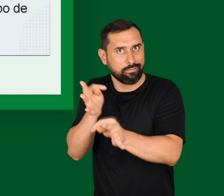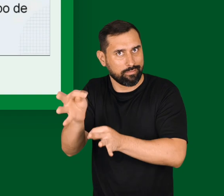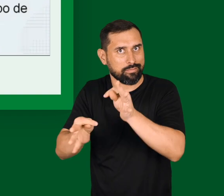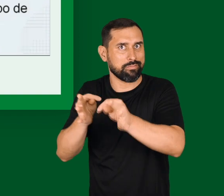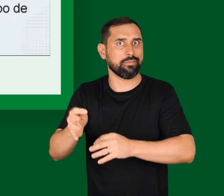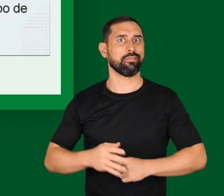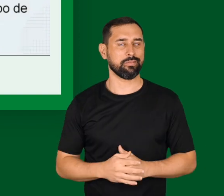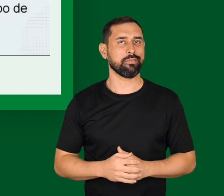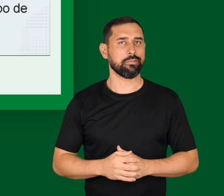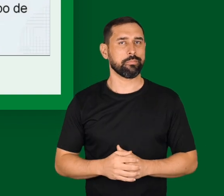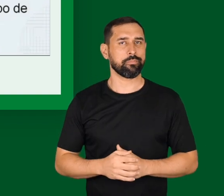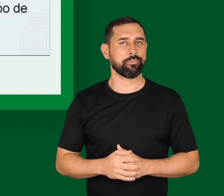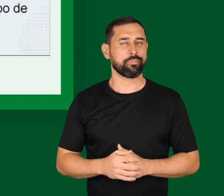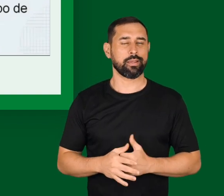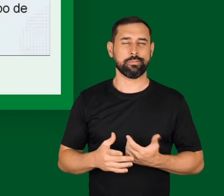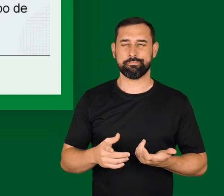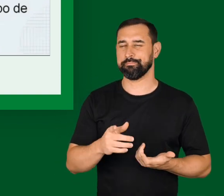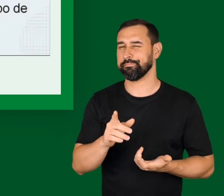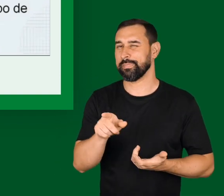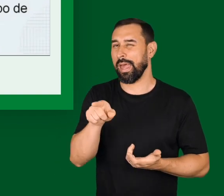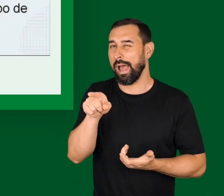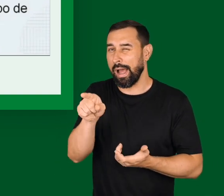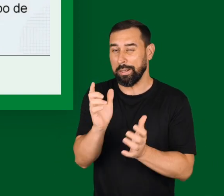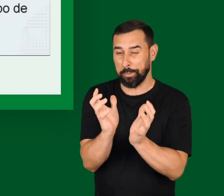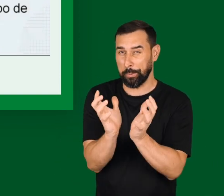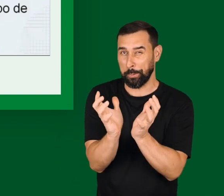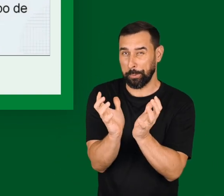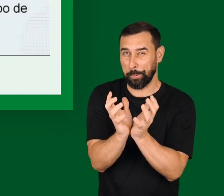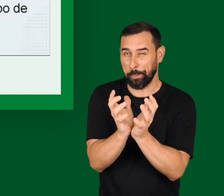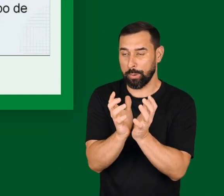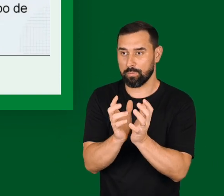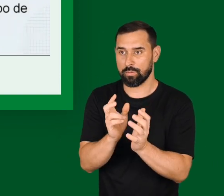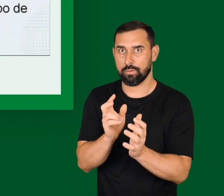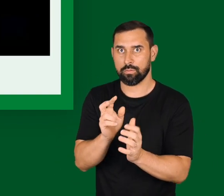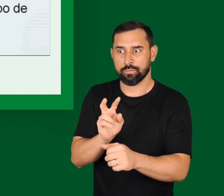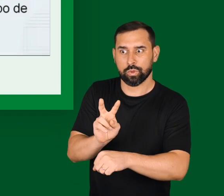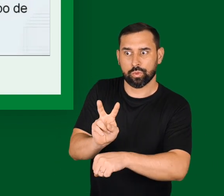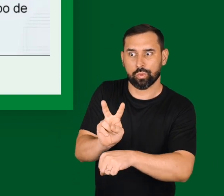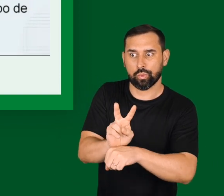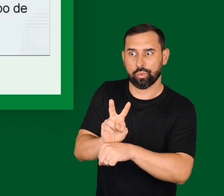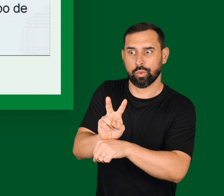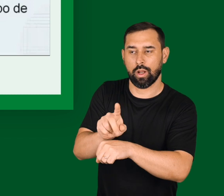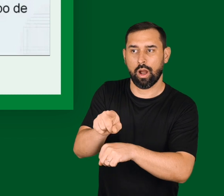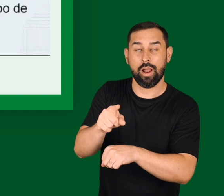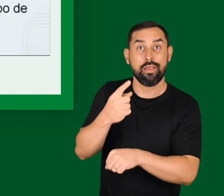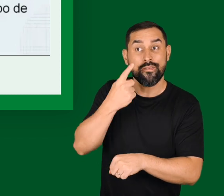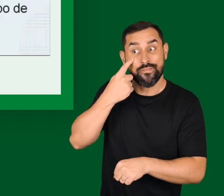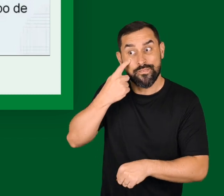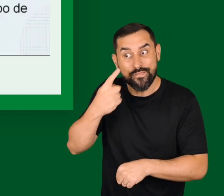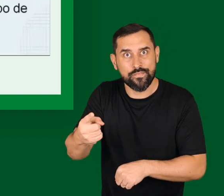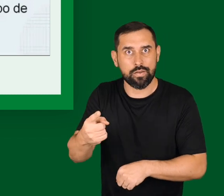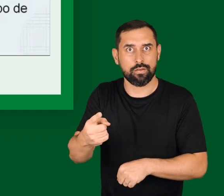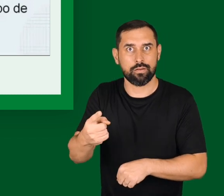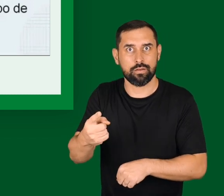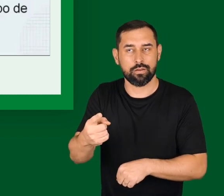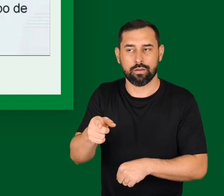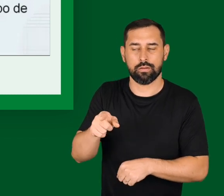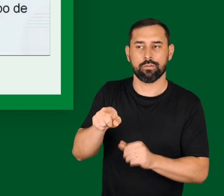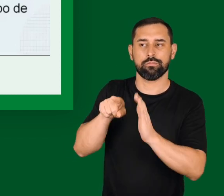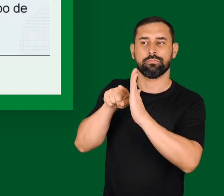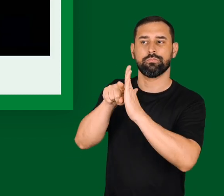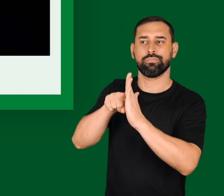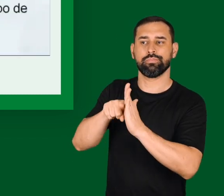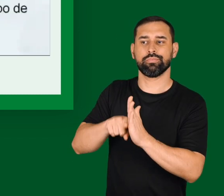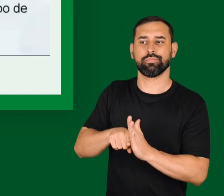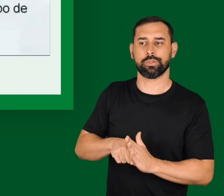Lembrar que cabe a quem está lá respondendo estar atento à impressão inicial, o que a criança te mostra,